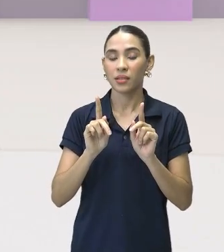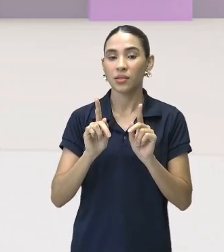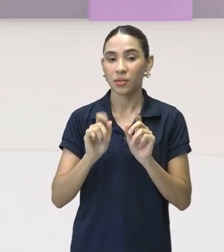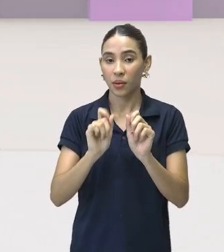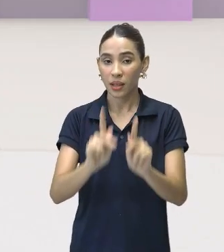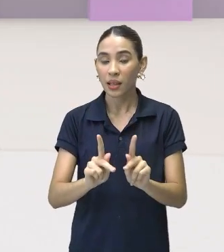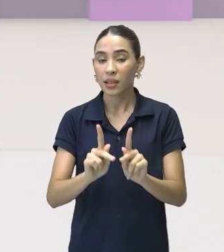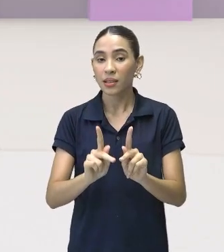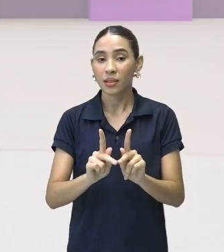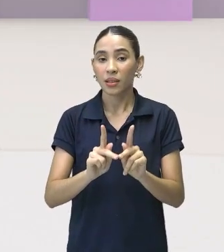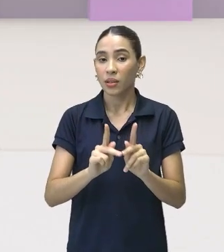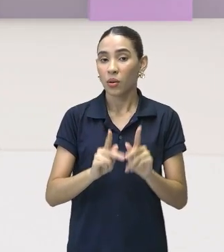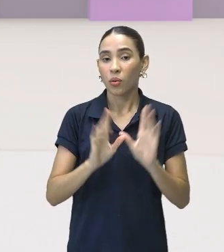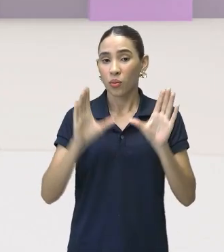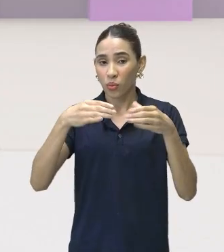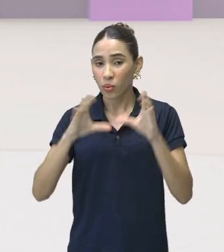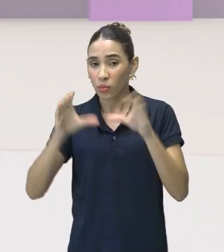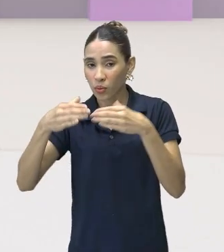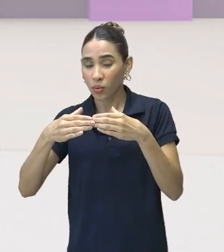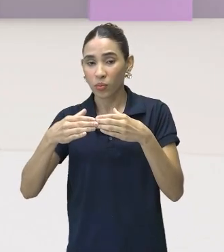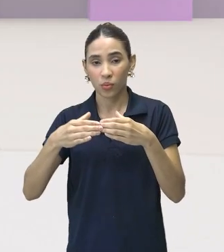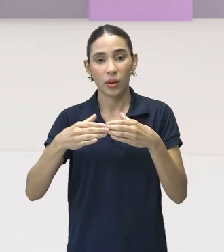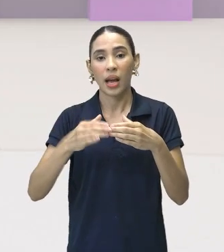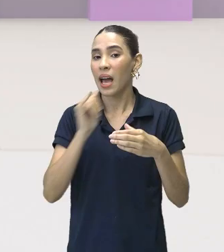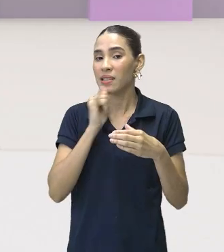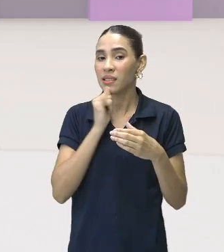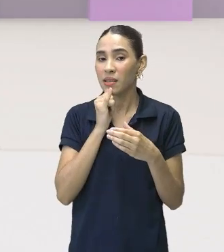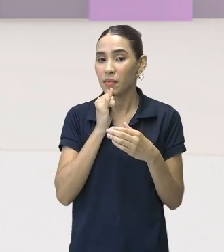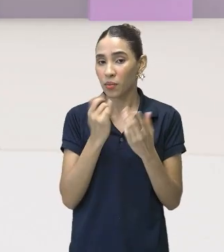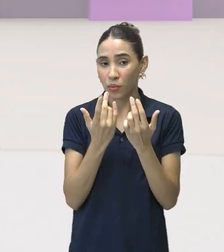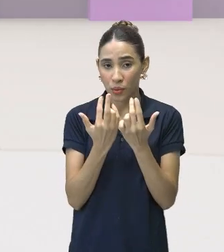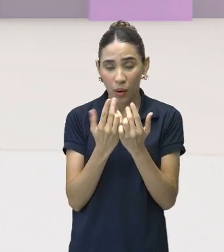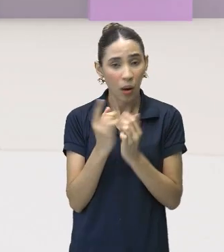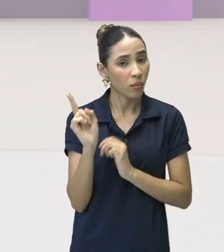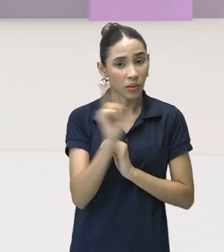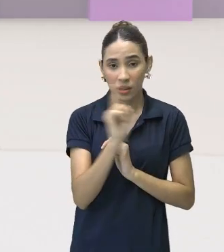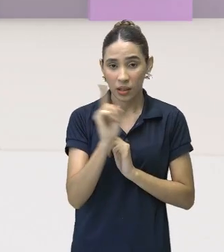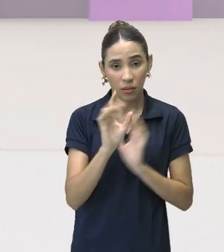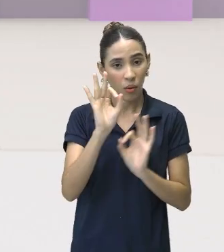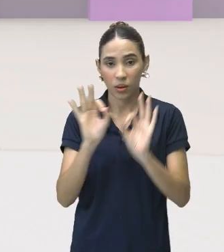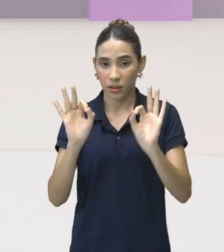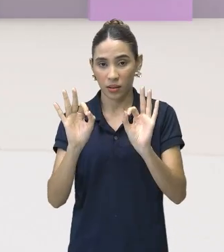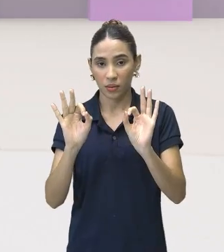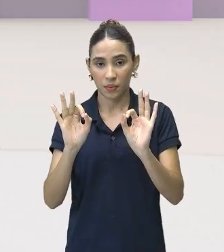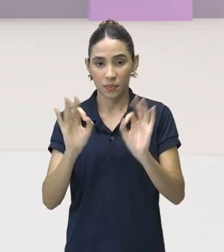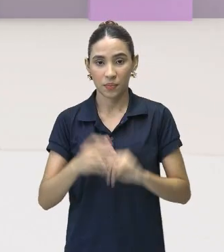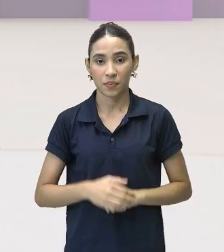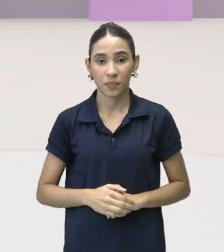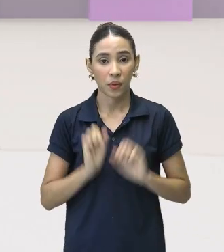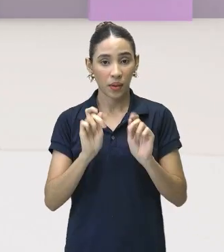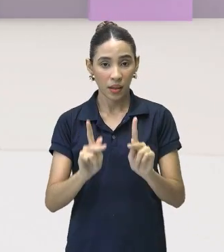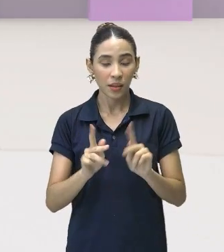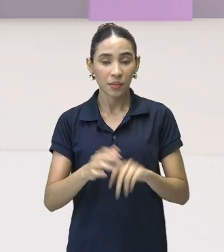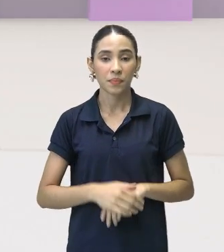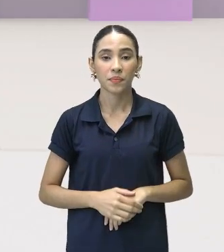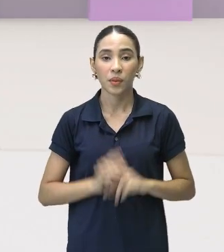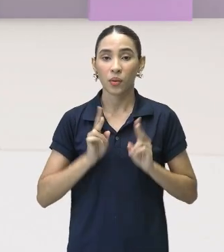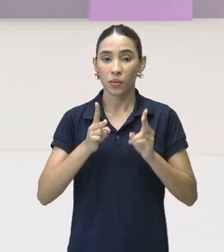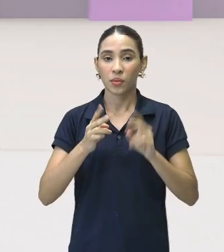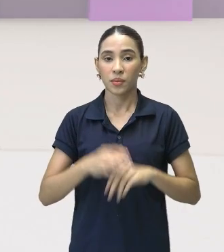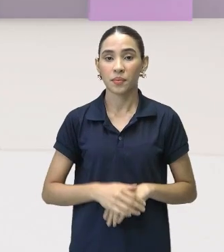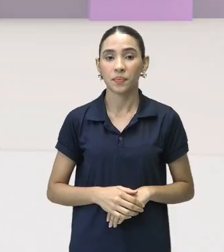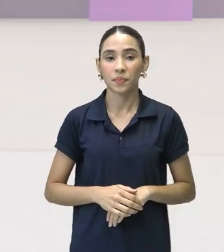tá bom? Nenhum conjunto está exatamente na mesma ordem, ok?